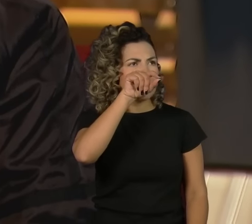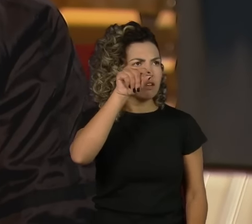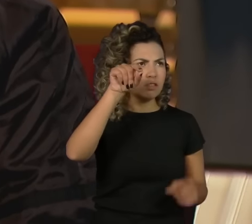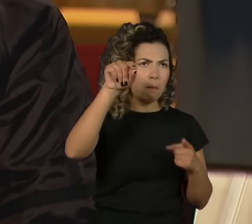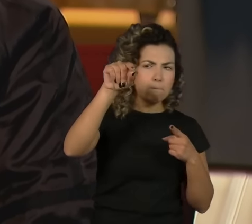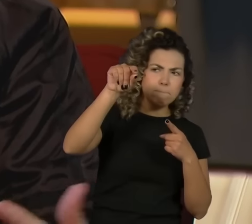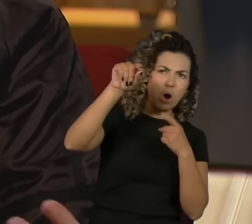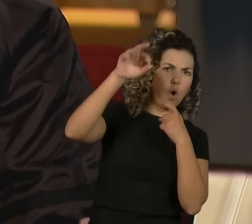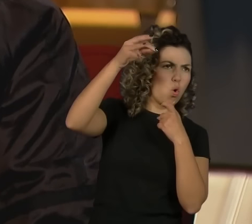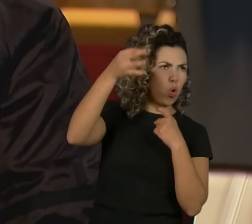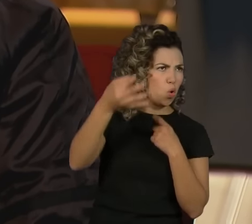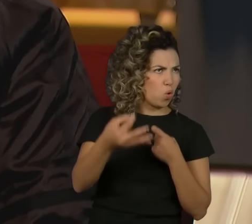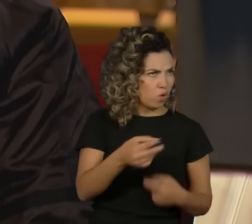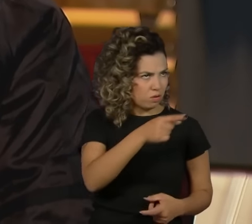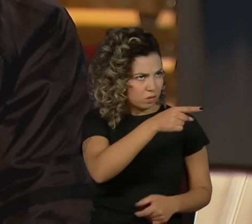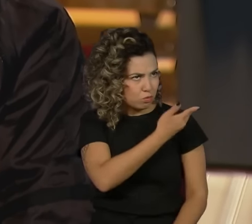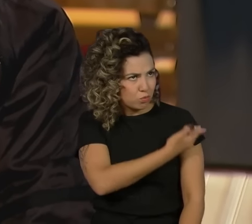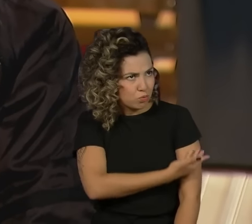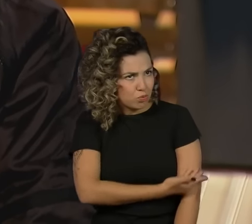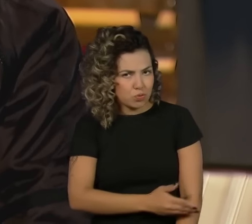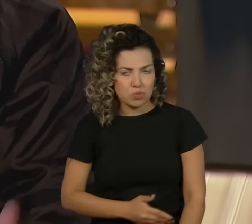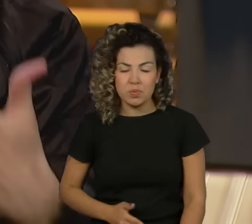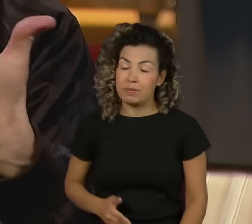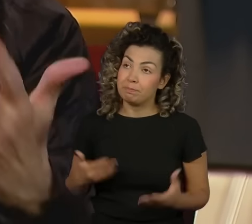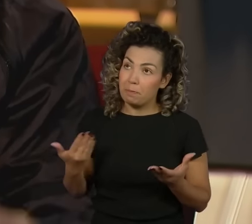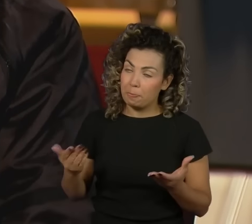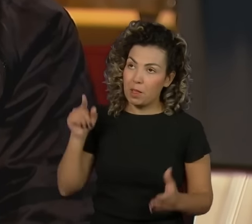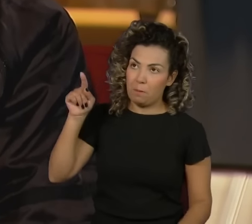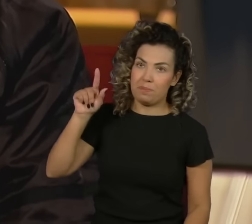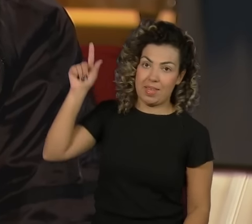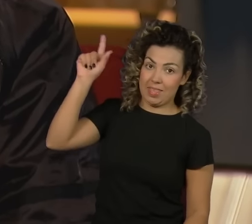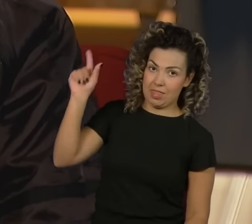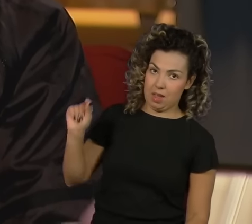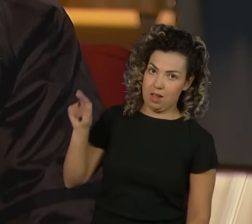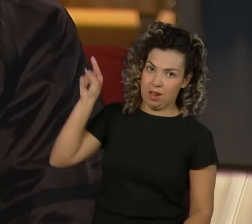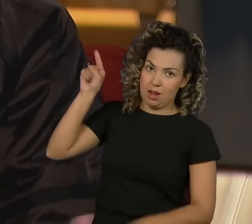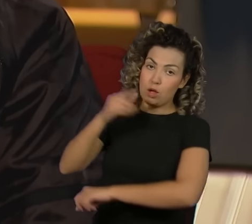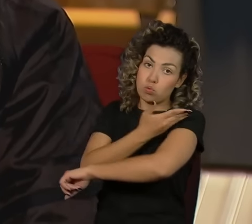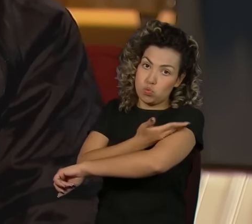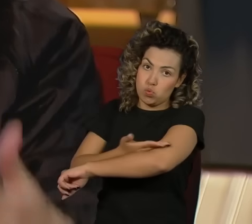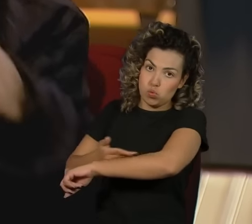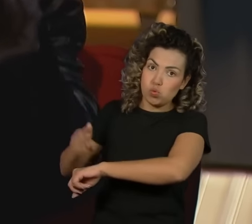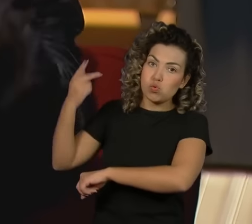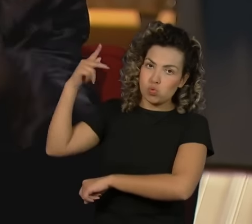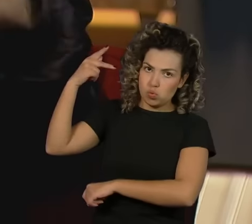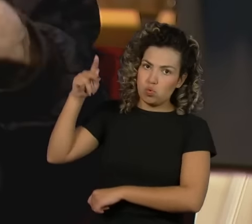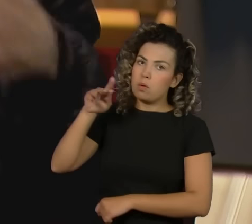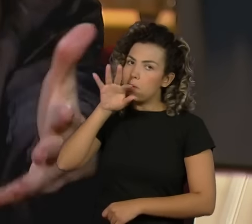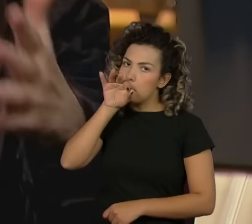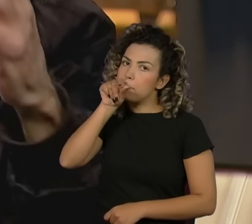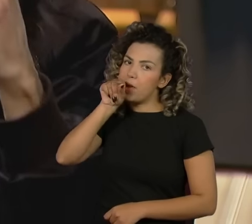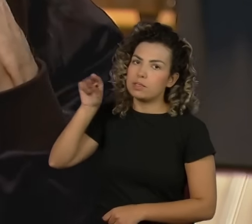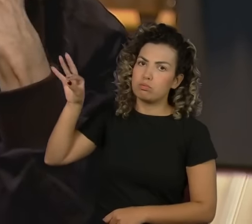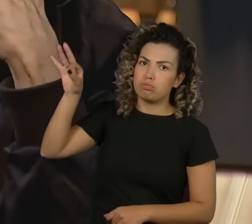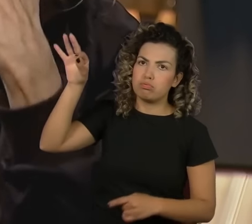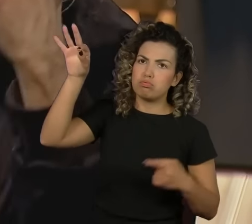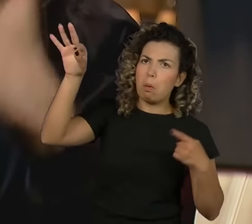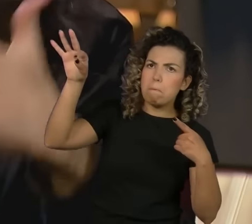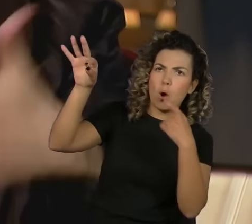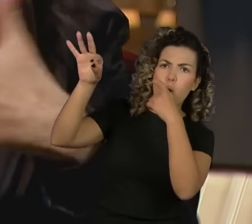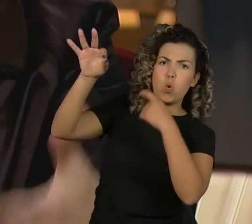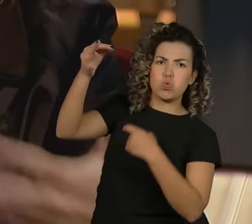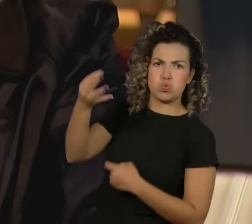é o seguinte, vem de um velho hábito dos italianos, da família italiana, de matar passarinho. Antigamente podia-se caçar passarinho. Eu peguei E